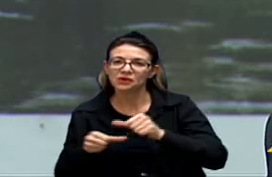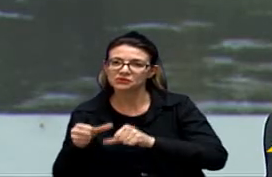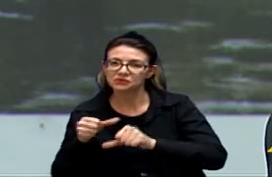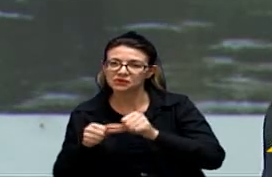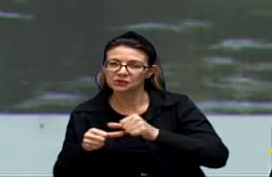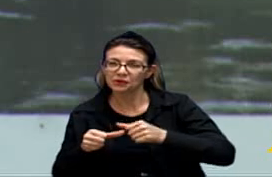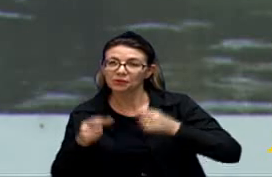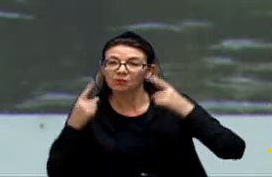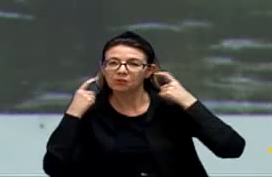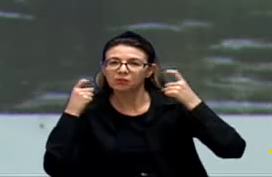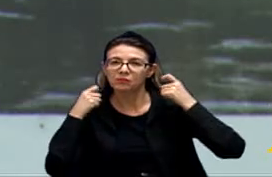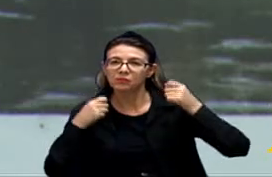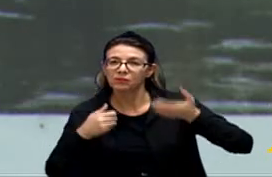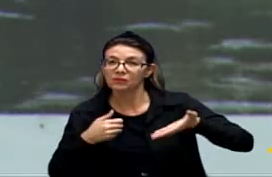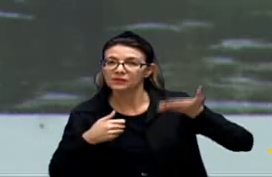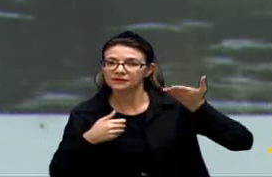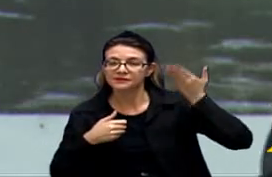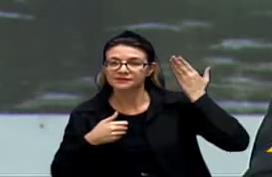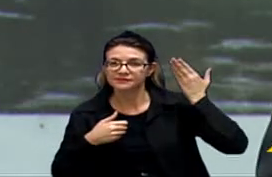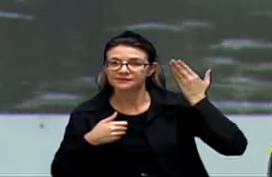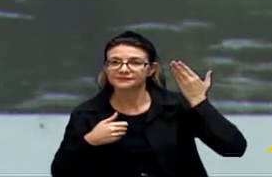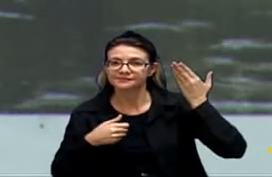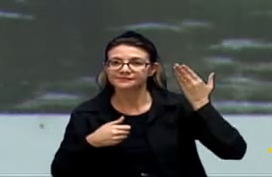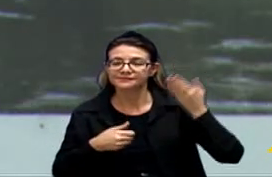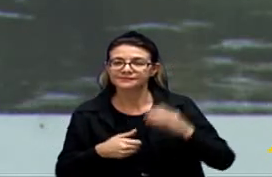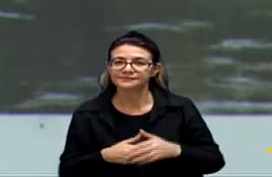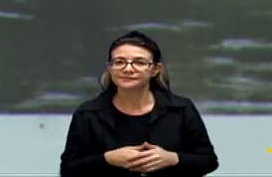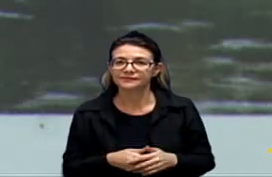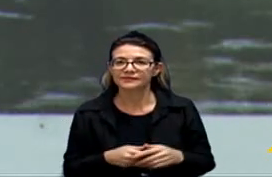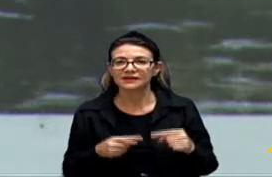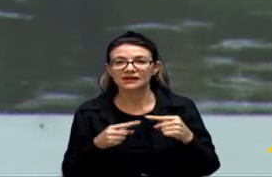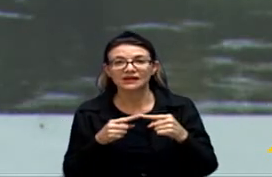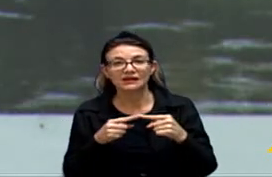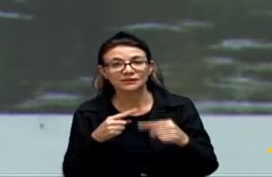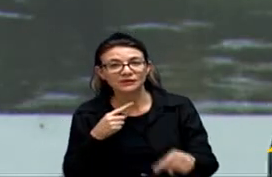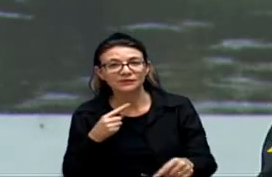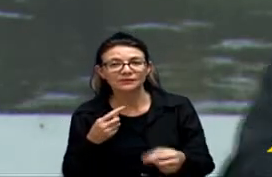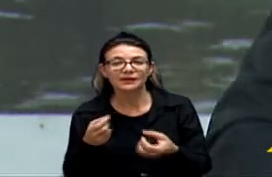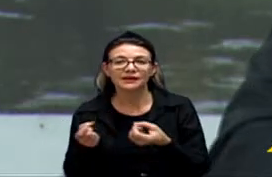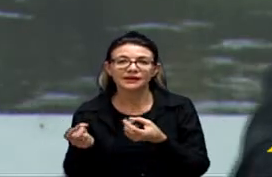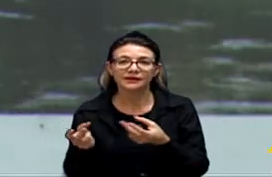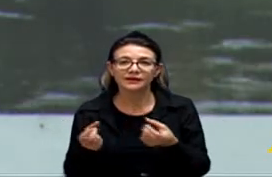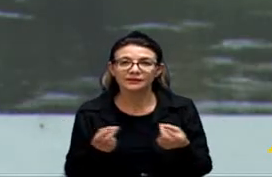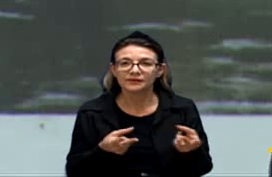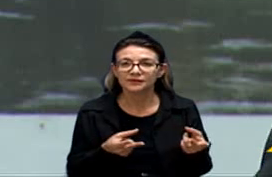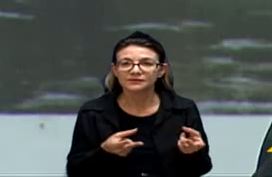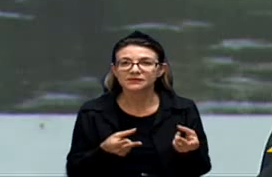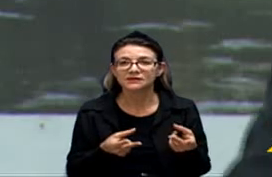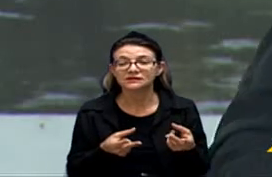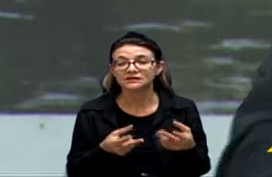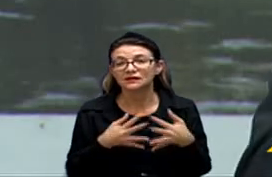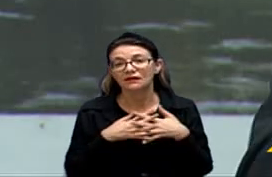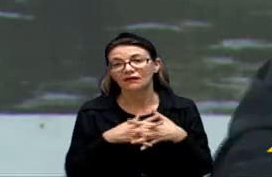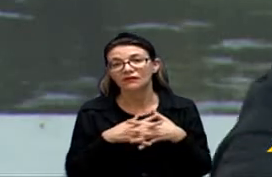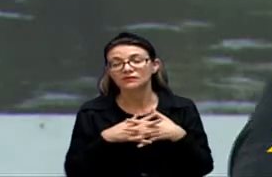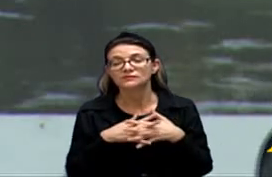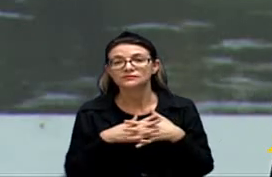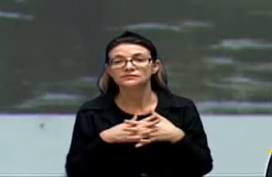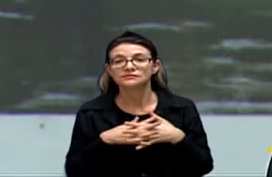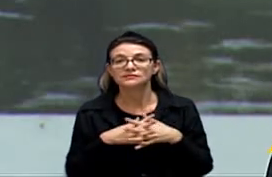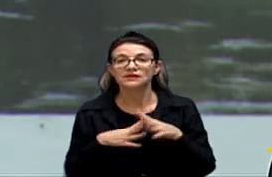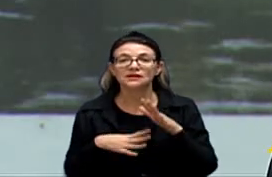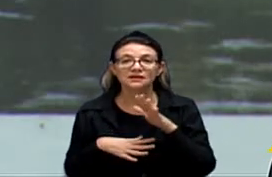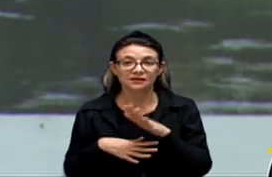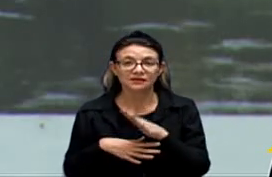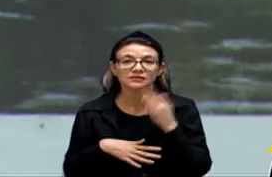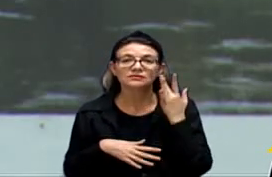20% libertário eu entendo que Proibir a comercialização a amarra estatal é complicado mas nesse caso